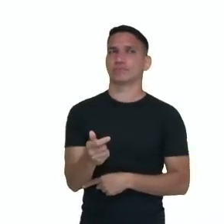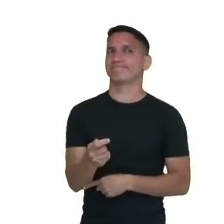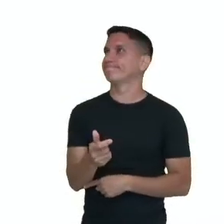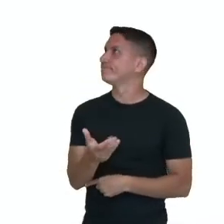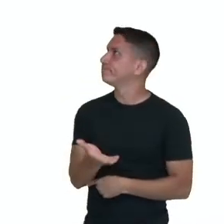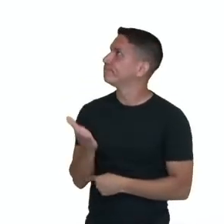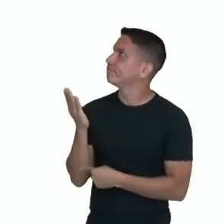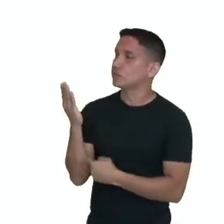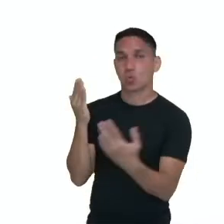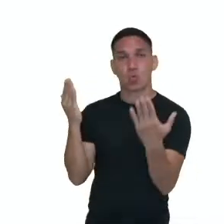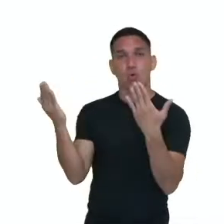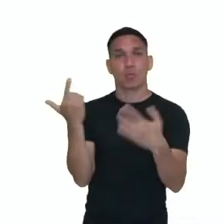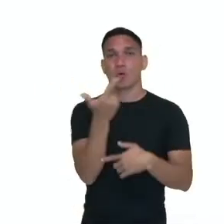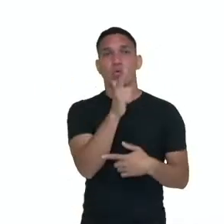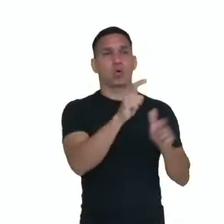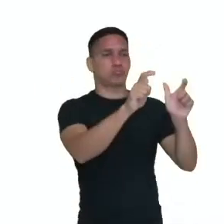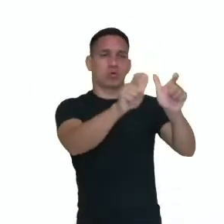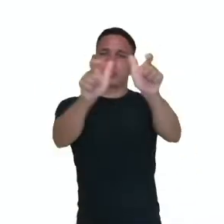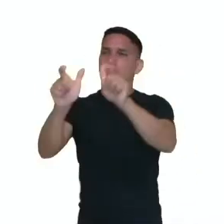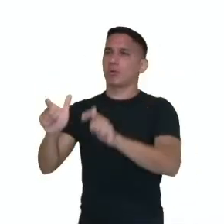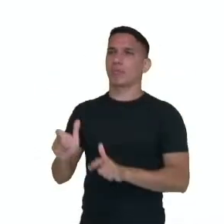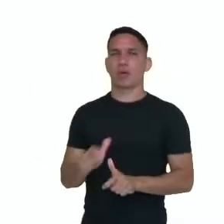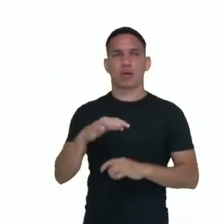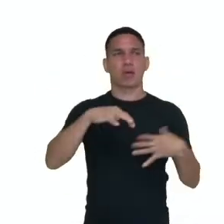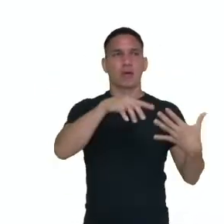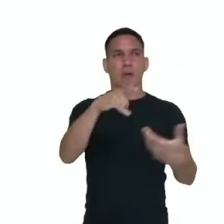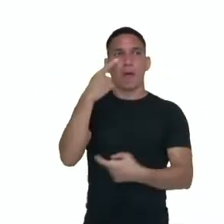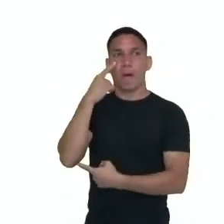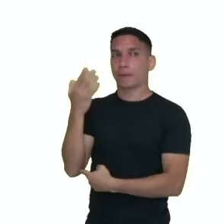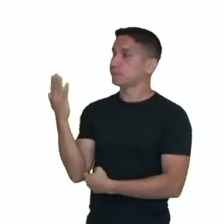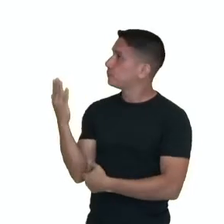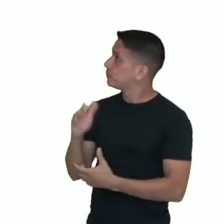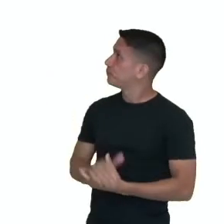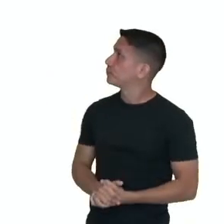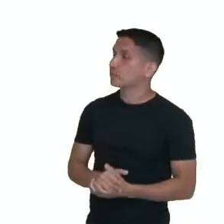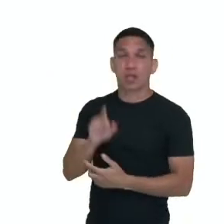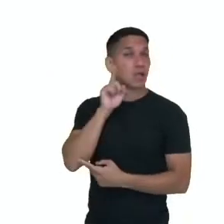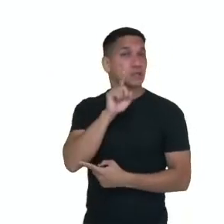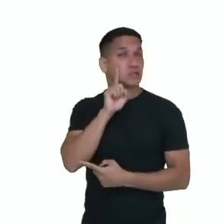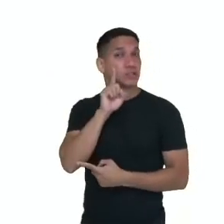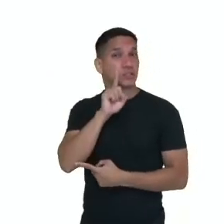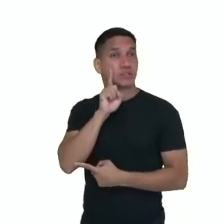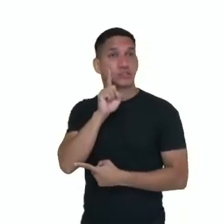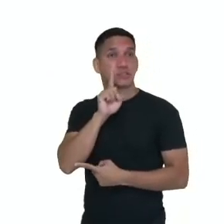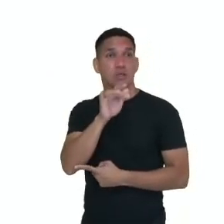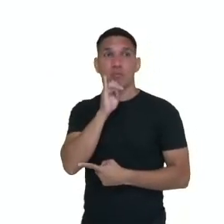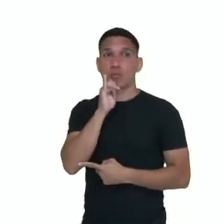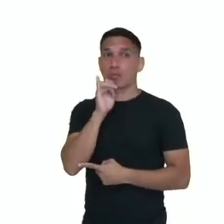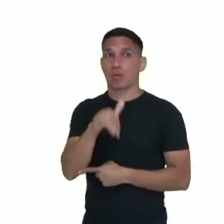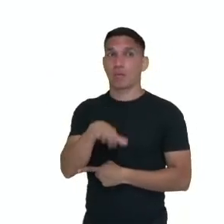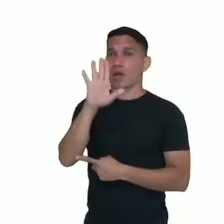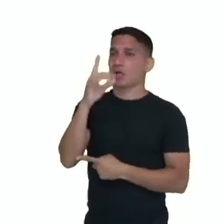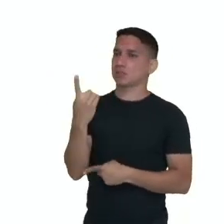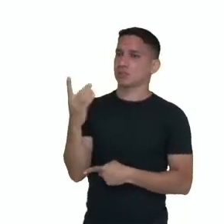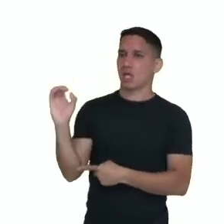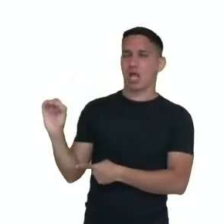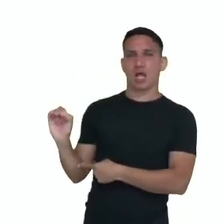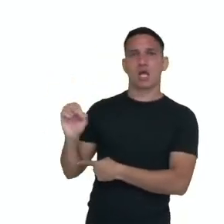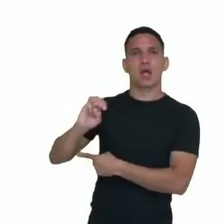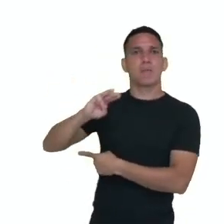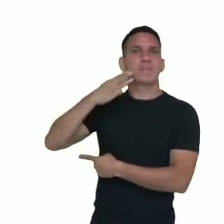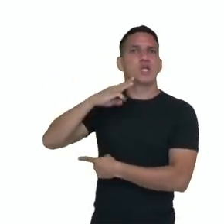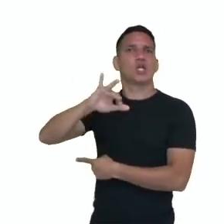comparados com outras regiões do mundo. Vamos olhar no mapa aqui então? Repare, olha só. Estados Unidos, por exemplo, mais de 100 milhões de pessoas